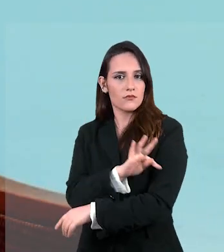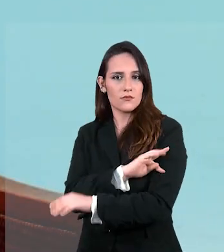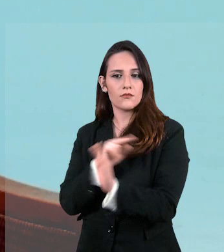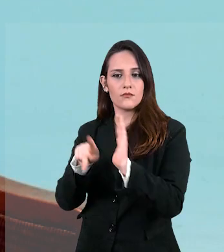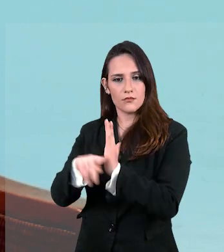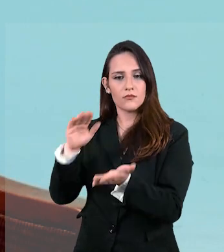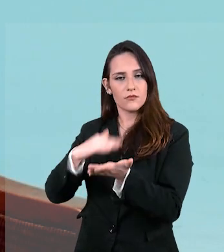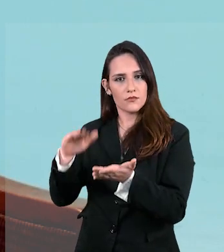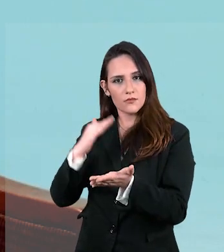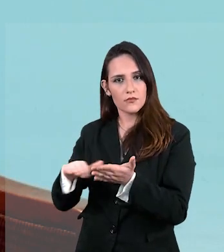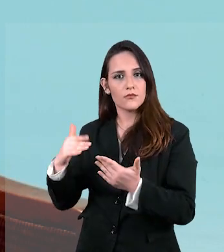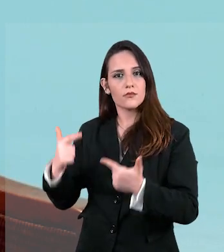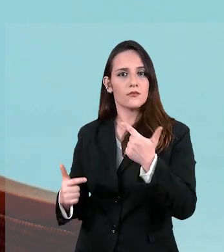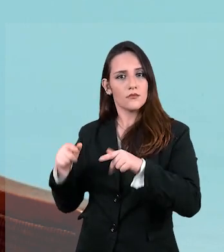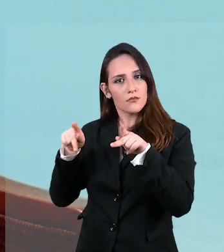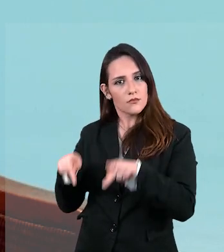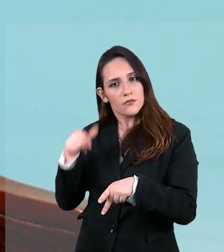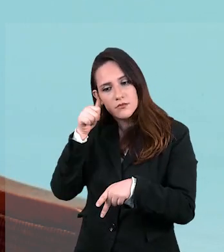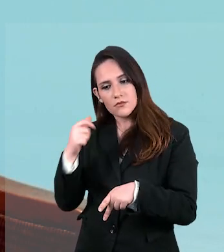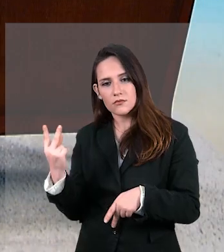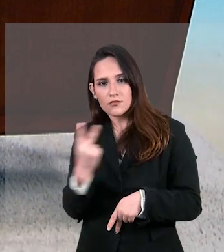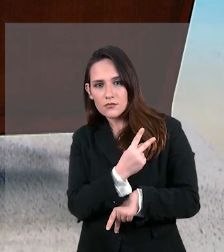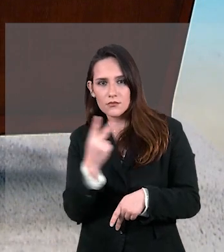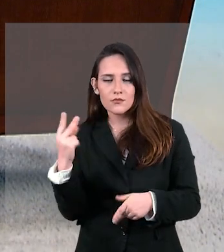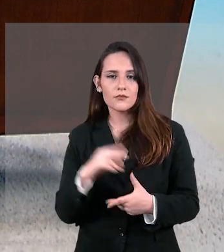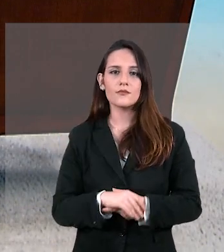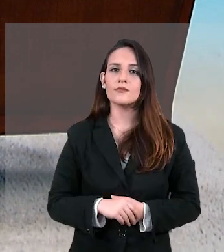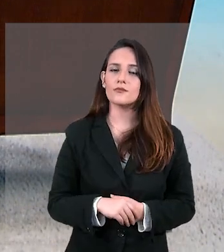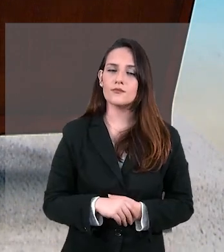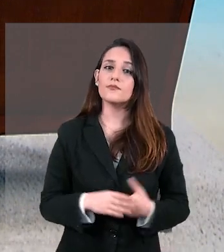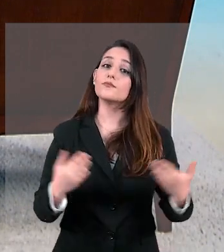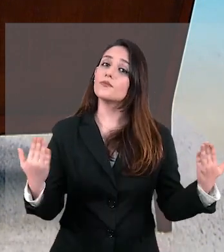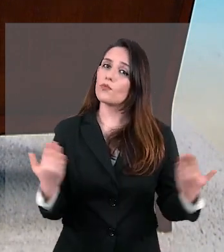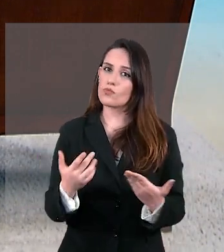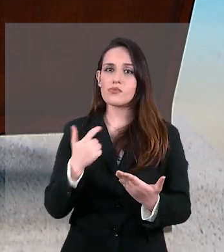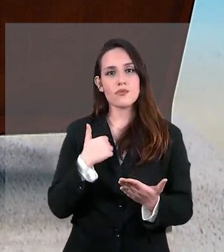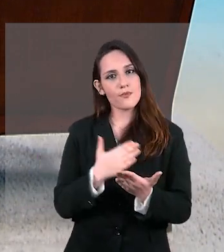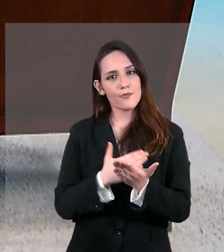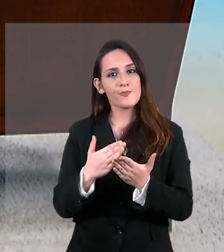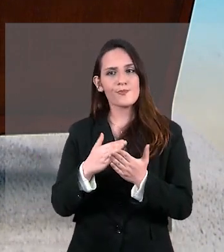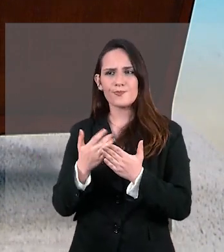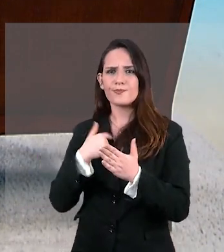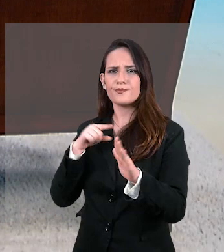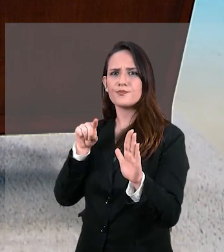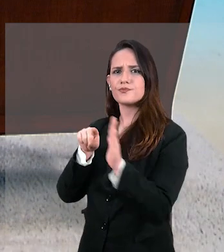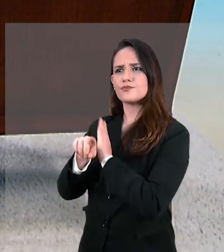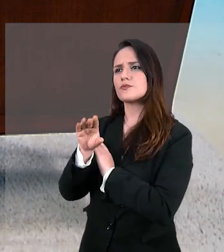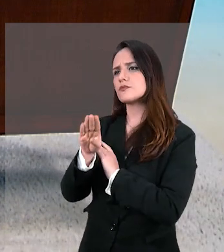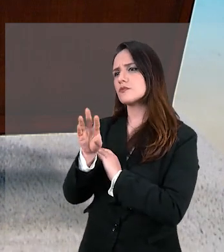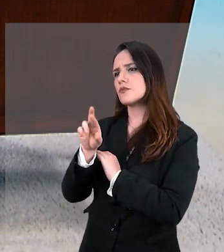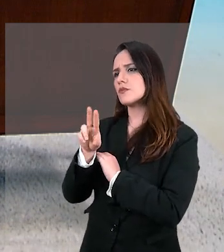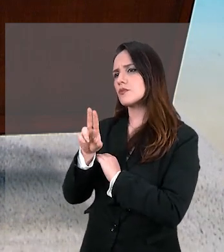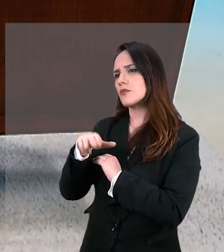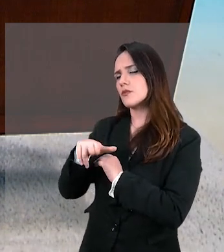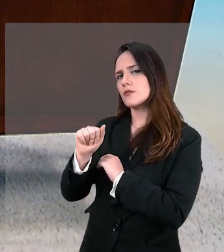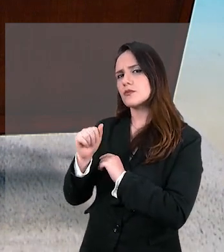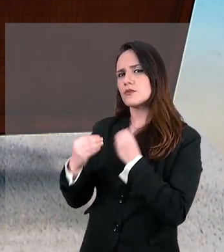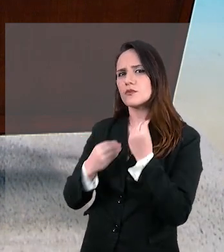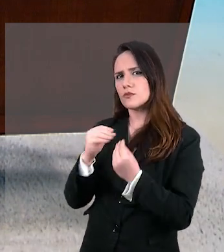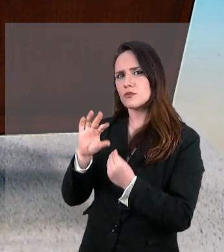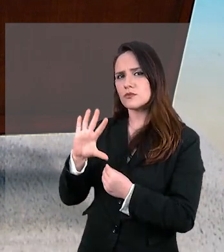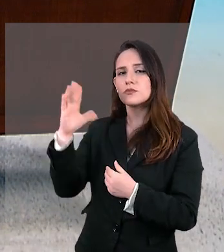da Subsecretaria de Políticas Públicas para Mulheres. Bom, eu comecei, a perguntar para a Bruna um pouco da